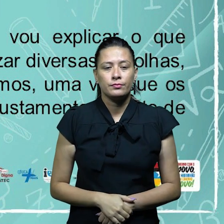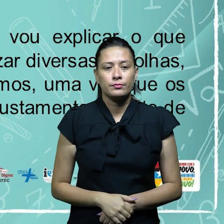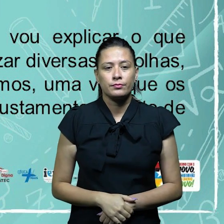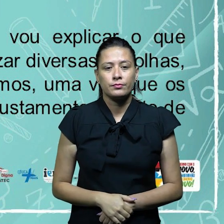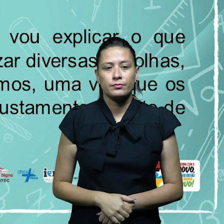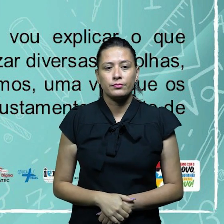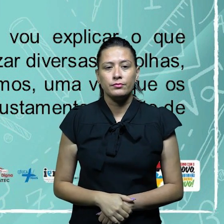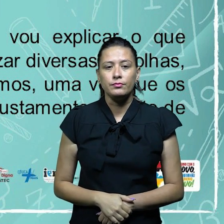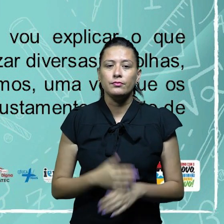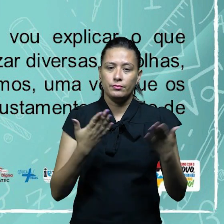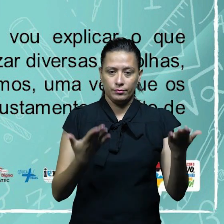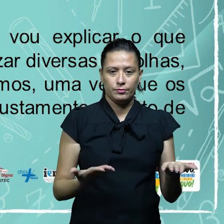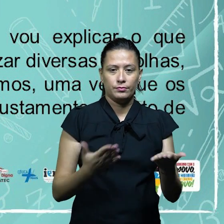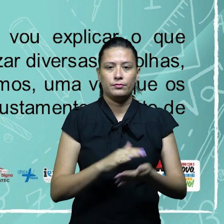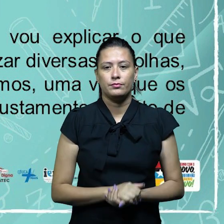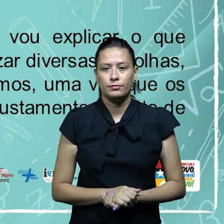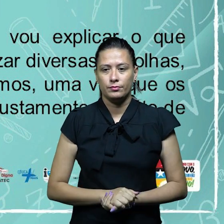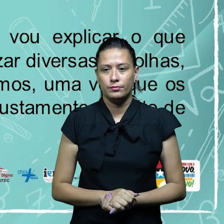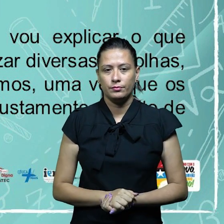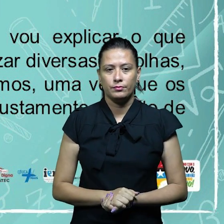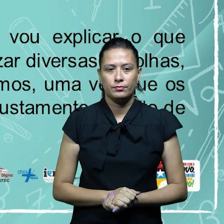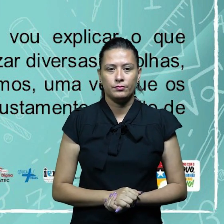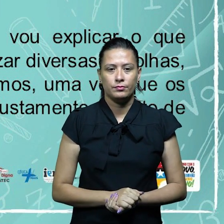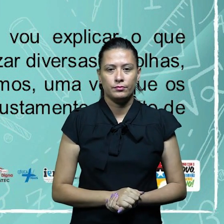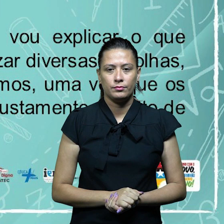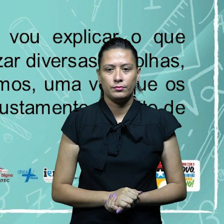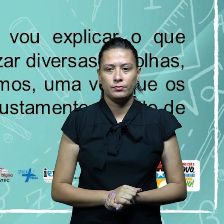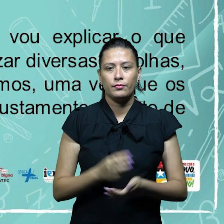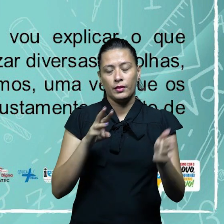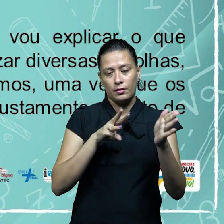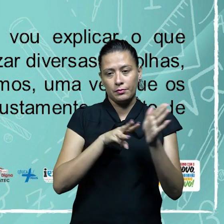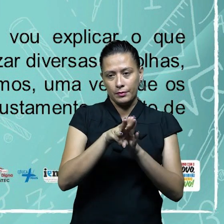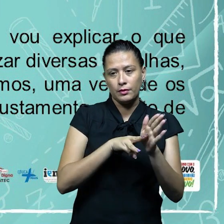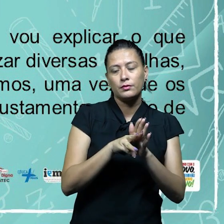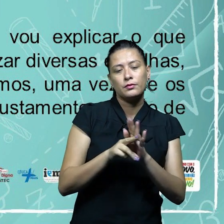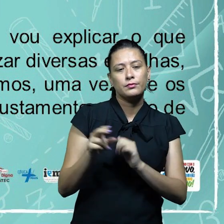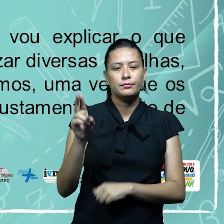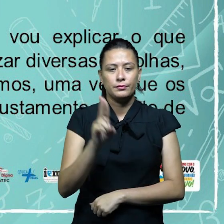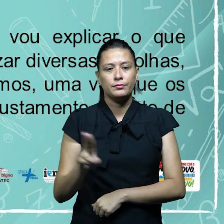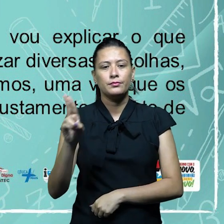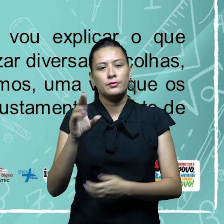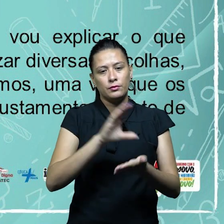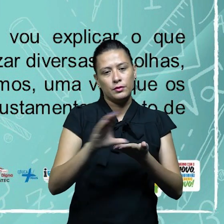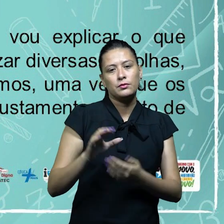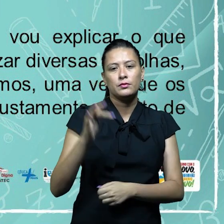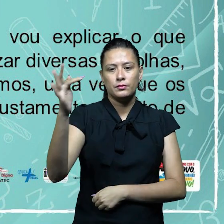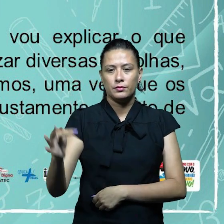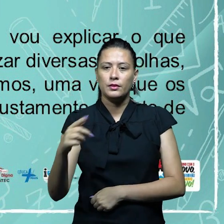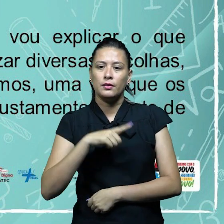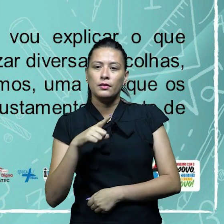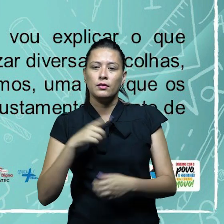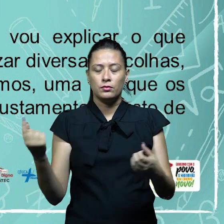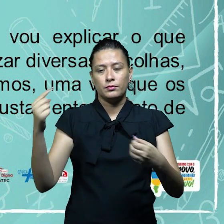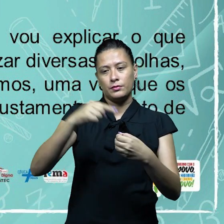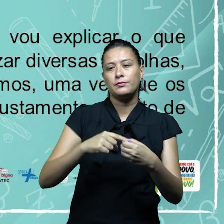de oportunidade, tá bem? A análise de investimentos é o método utilizado para verificar se o investimento futuro possui chance de trazer esse retorno, como falado. E o